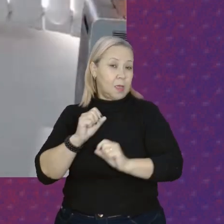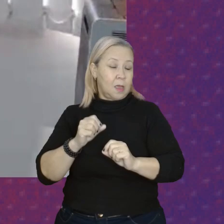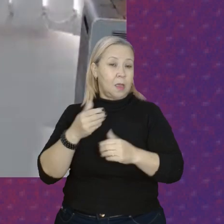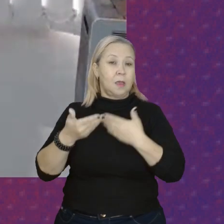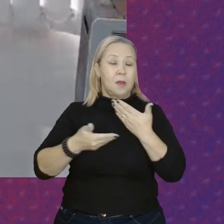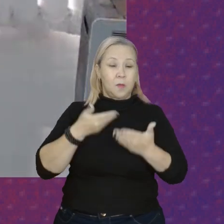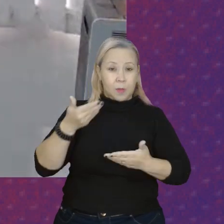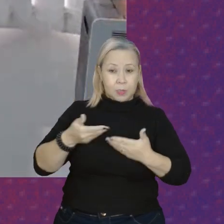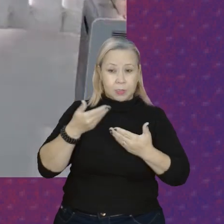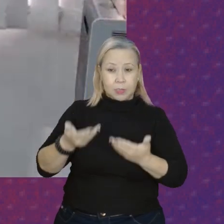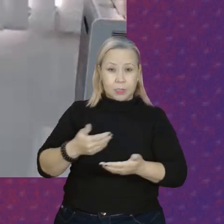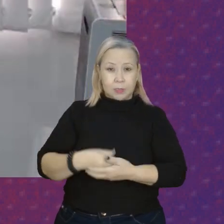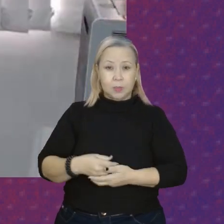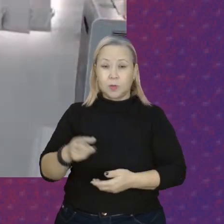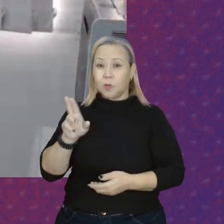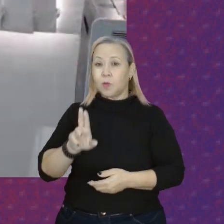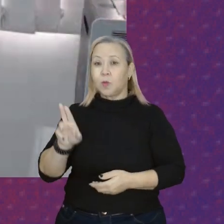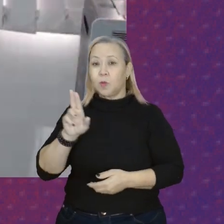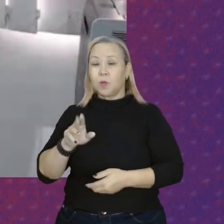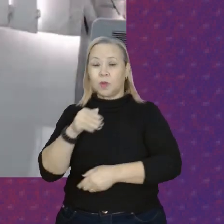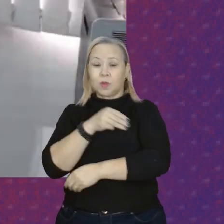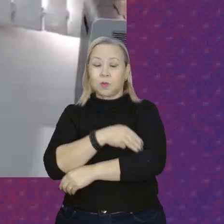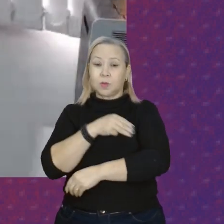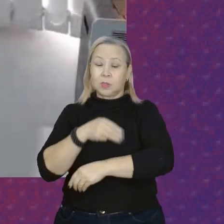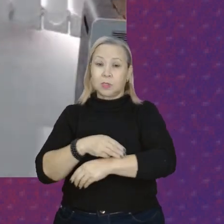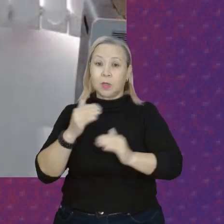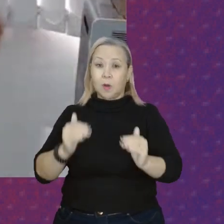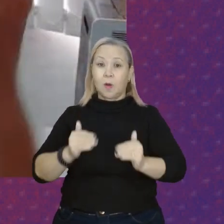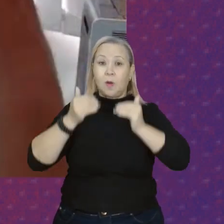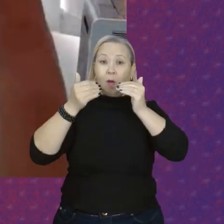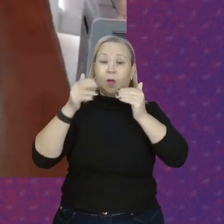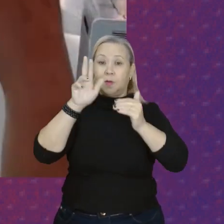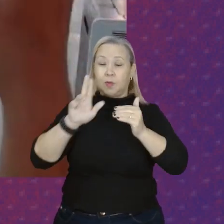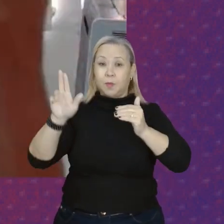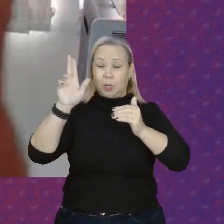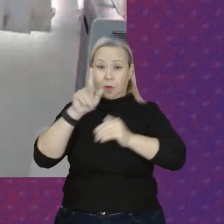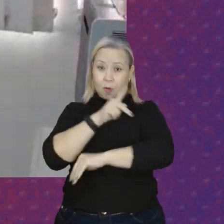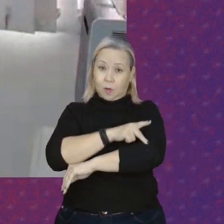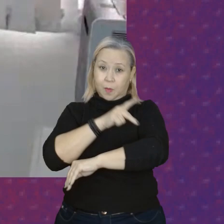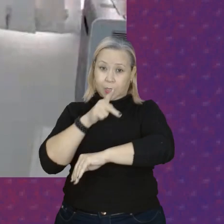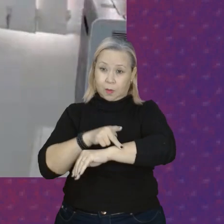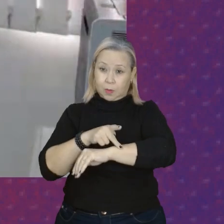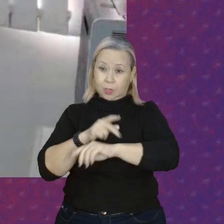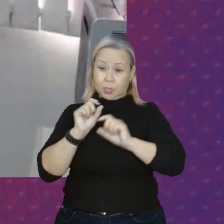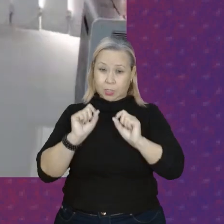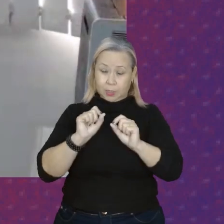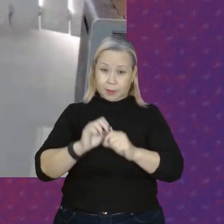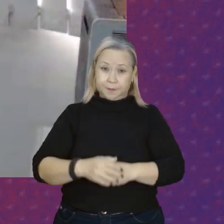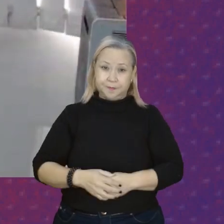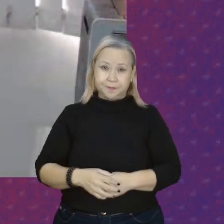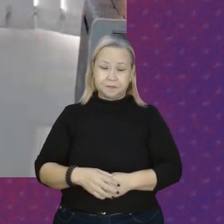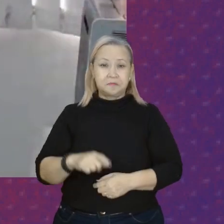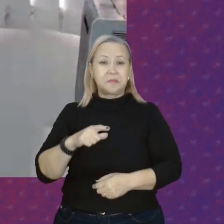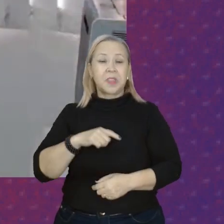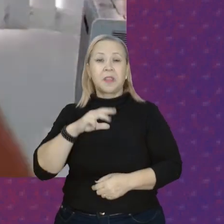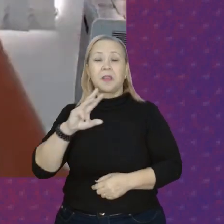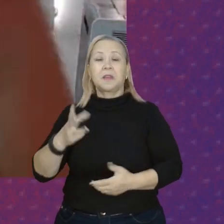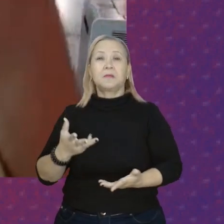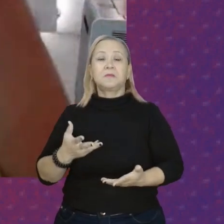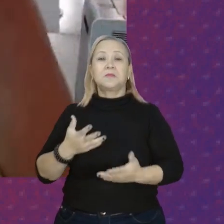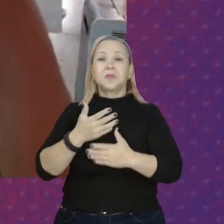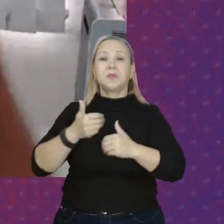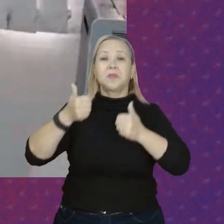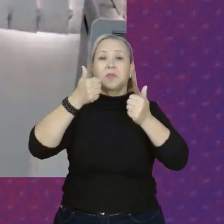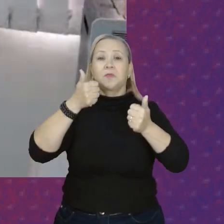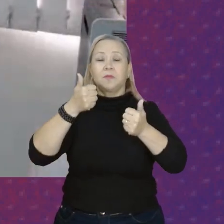magistério é hoje a carreira de nível superior que tem os menores salários, né, se comparado com